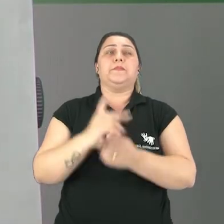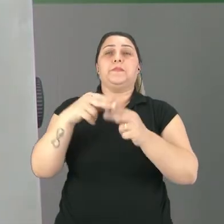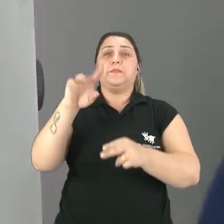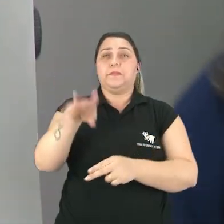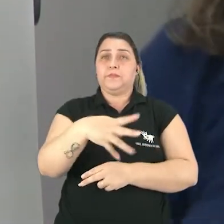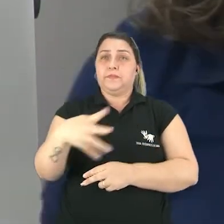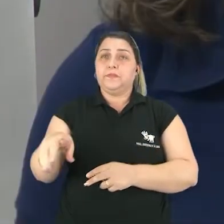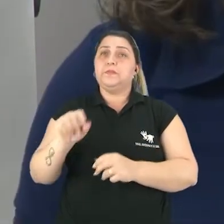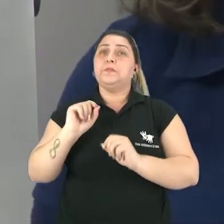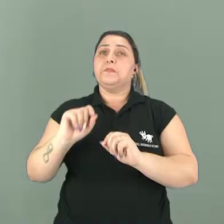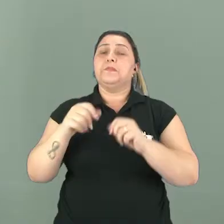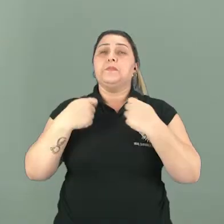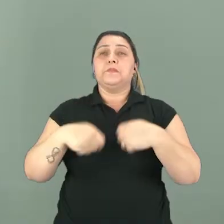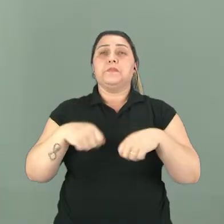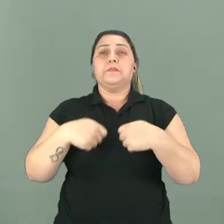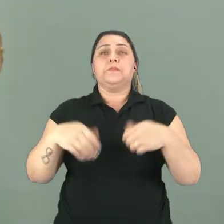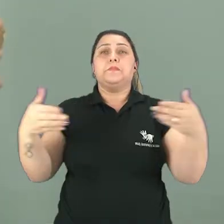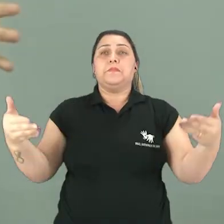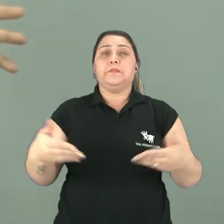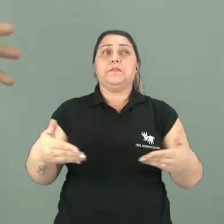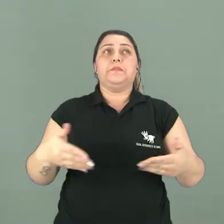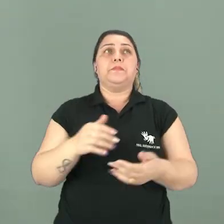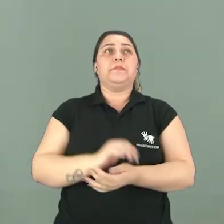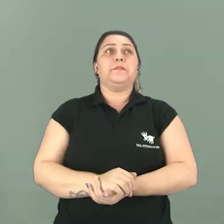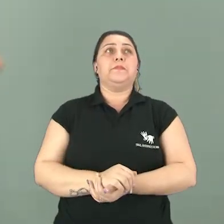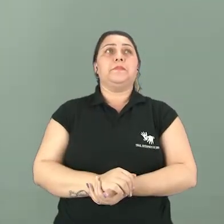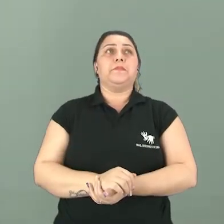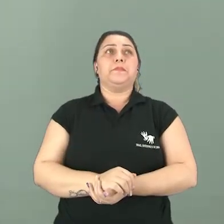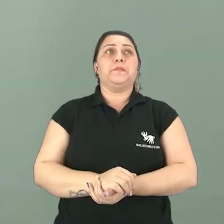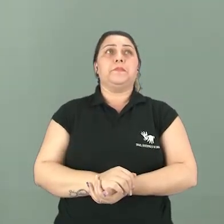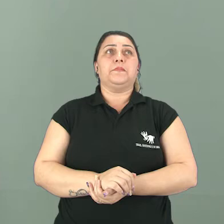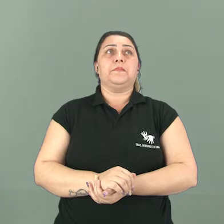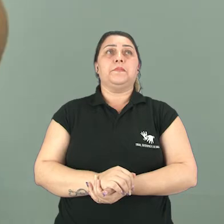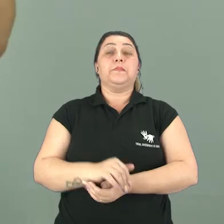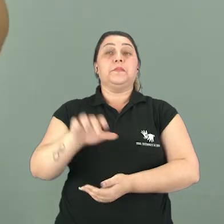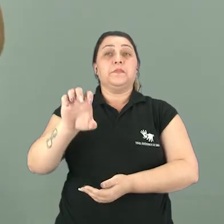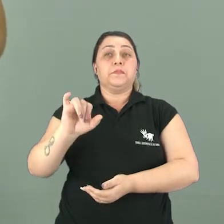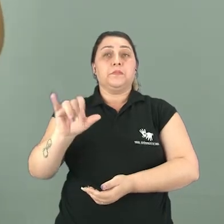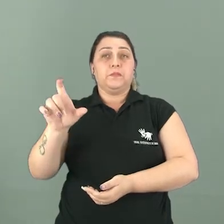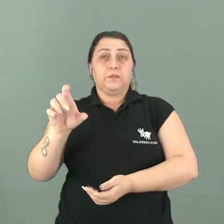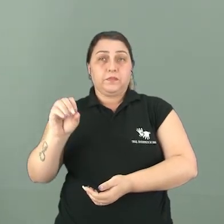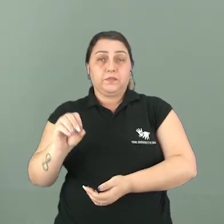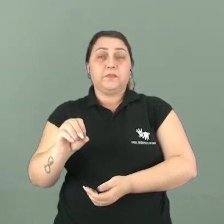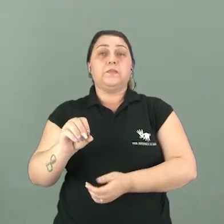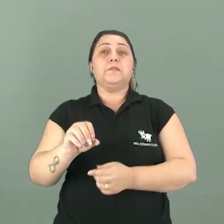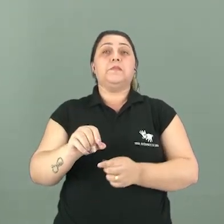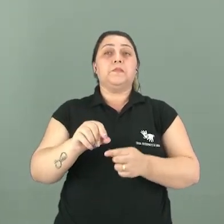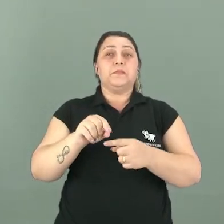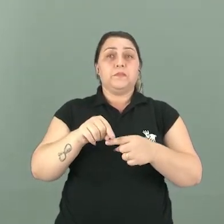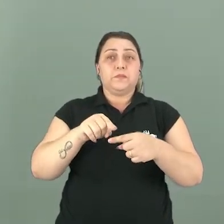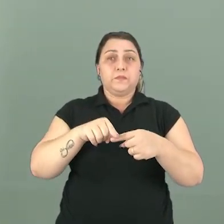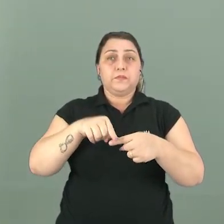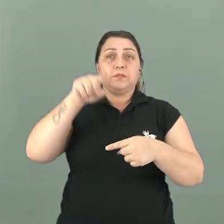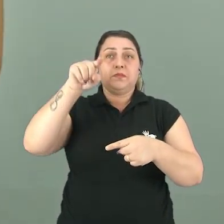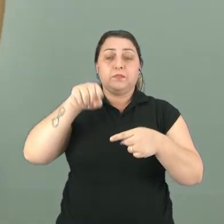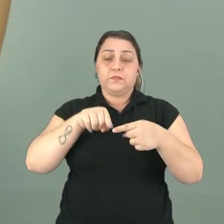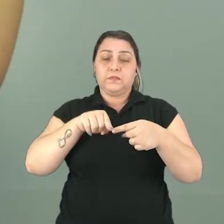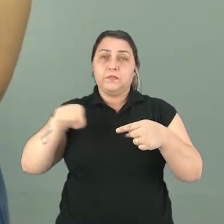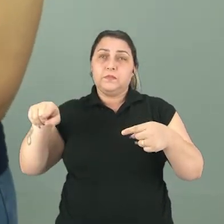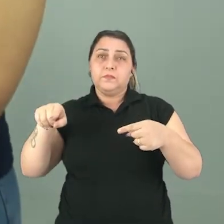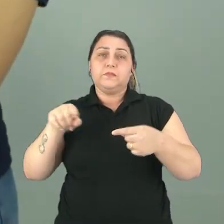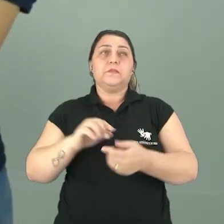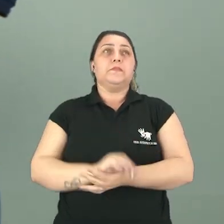E o que é que nós precisamos colocar agora? Nós precisamos colocar os eixos, né? Vertical e horizontal.